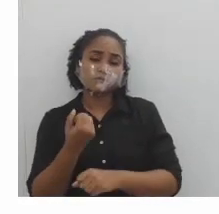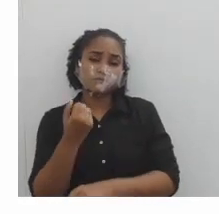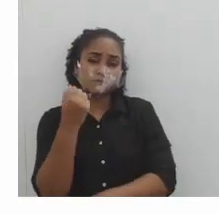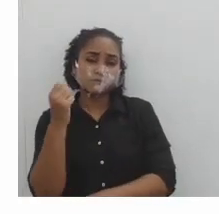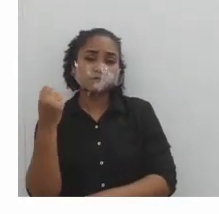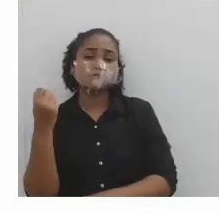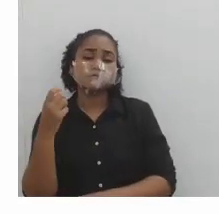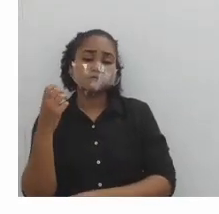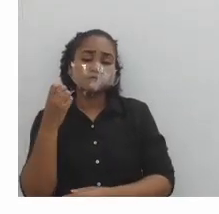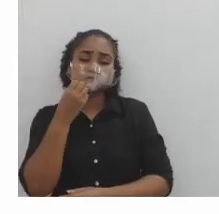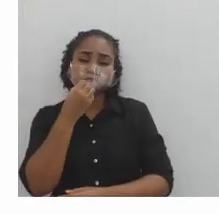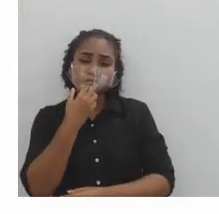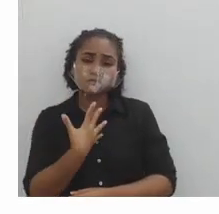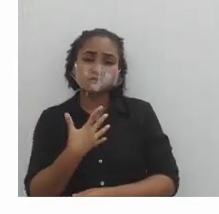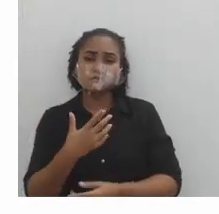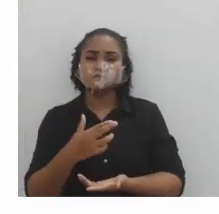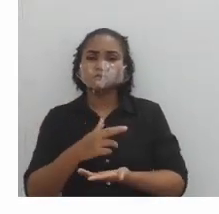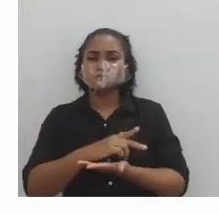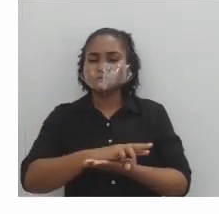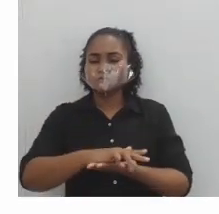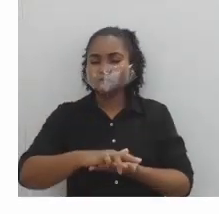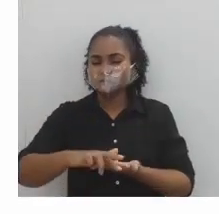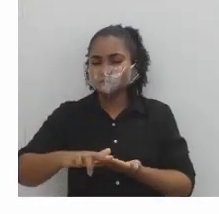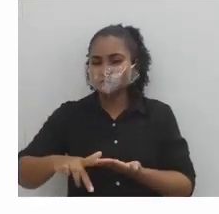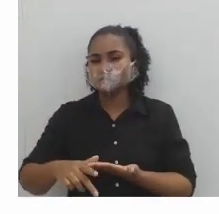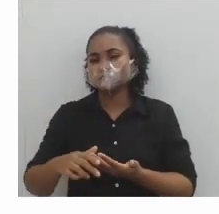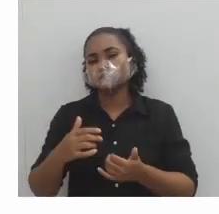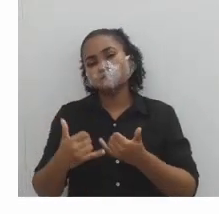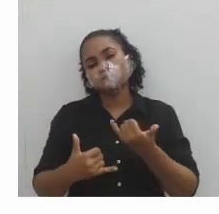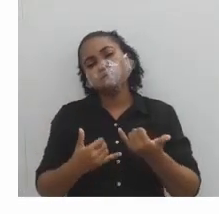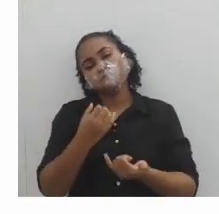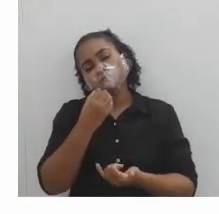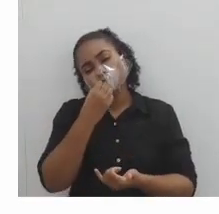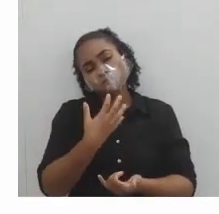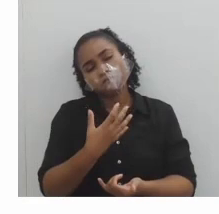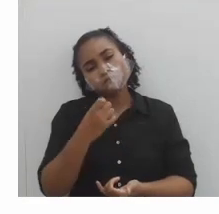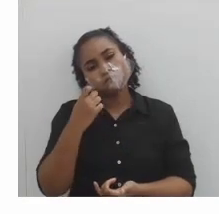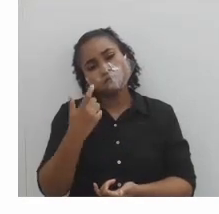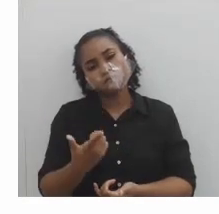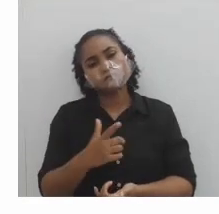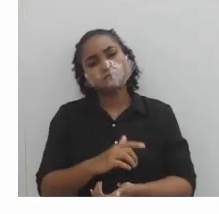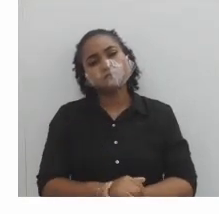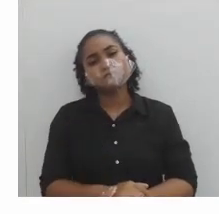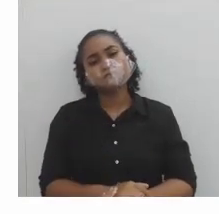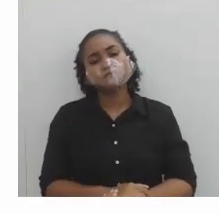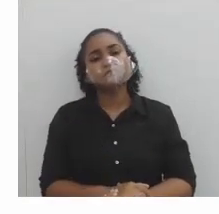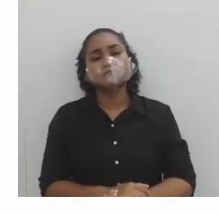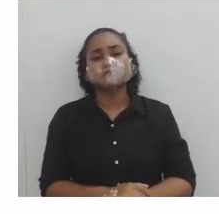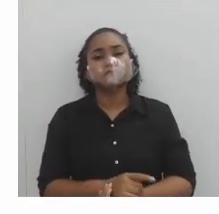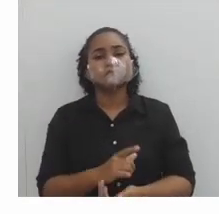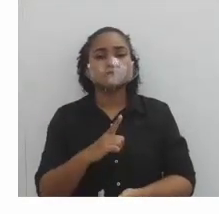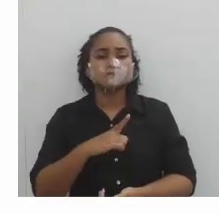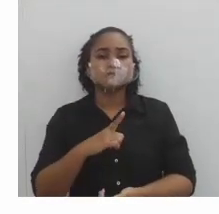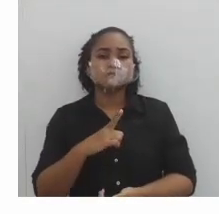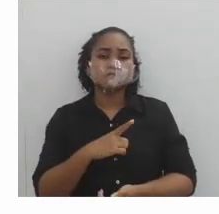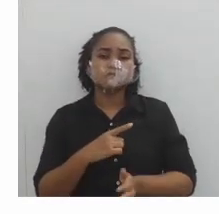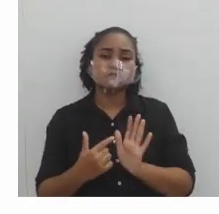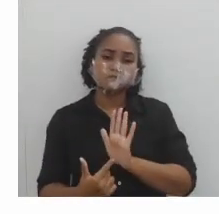E aí, a partir daí, surgiram vários jogos clássicos, bons, logicamente, e temos uma